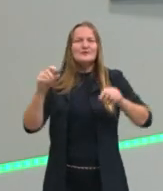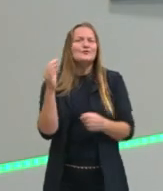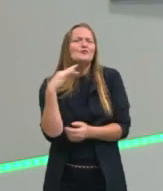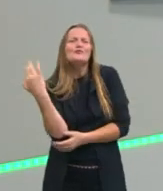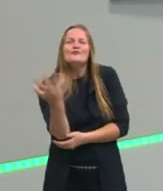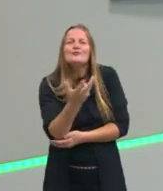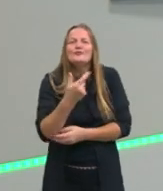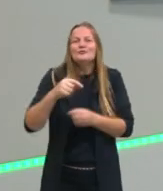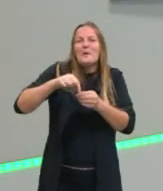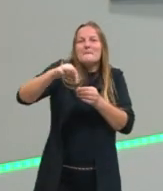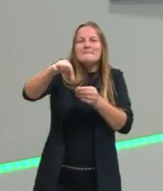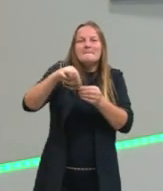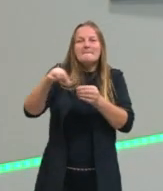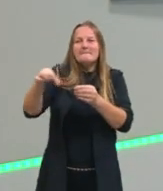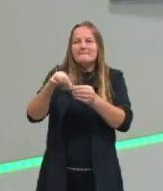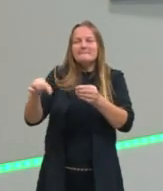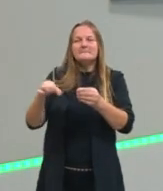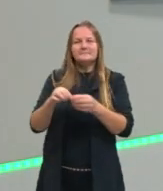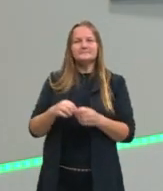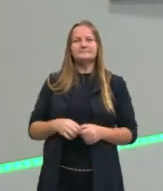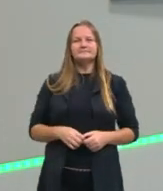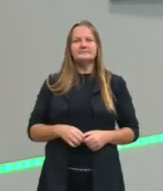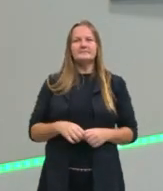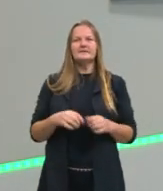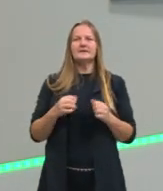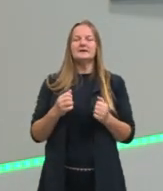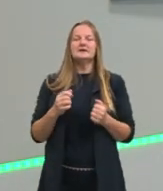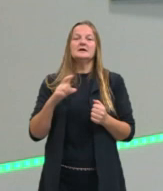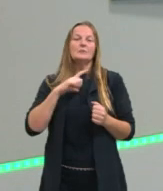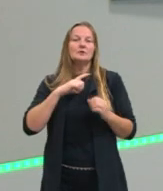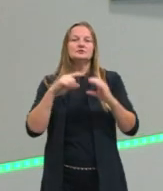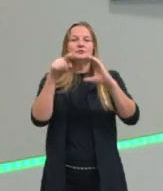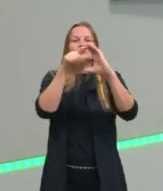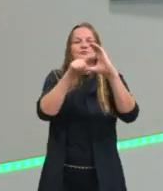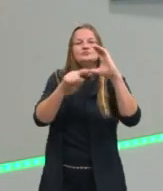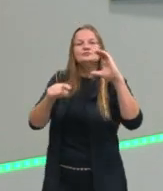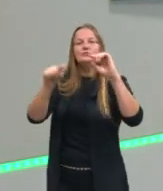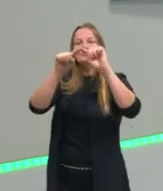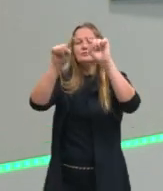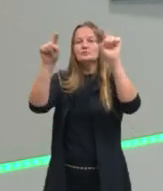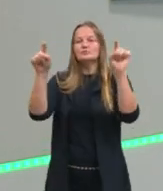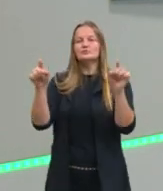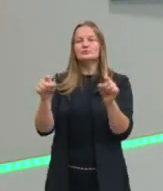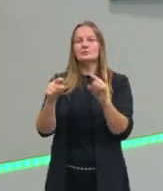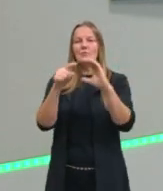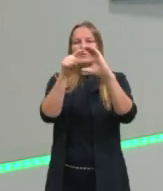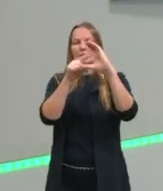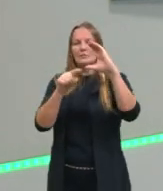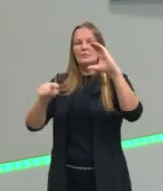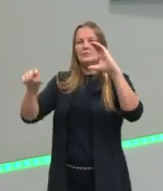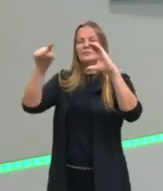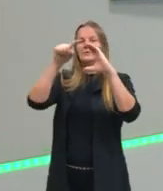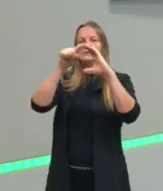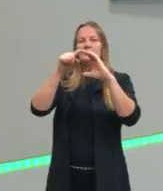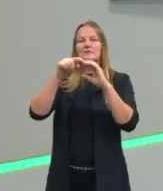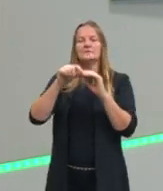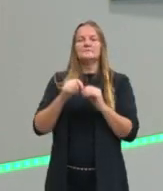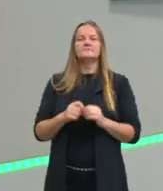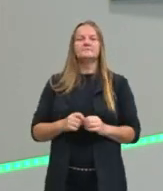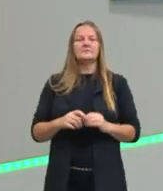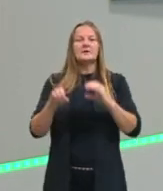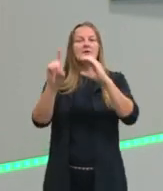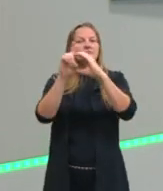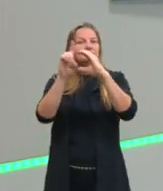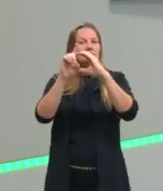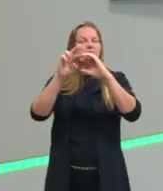medindo certo então eu falei a gente pode medir a circunferência a gente pode medir o volume a gente pode medir o diâmetro